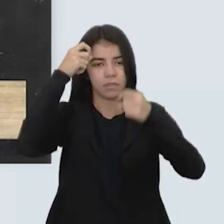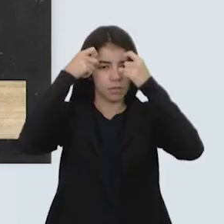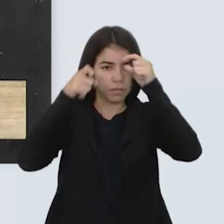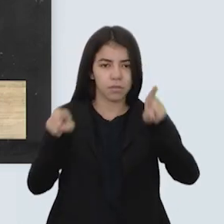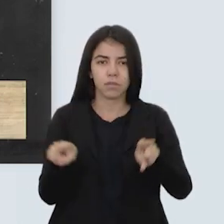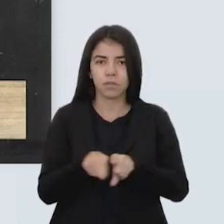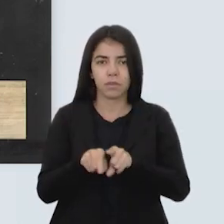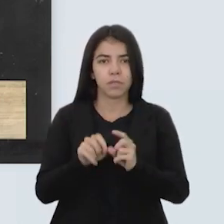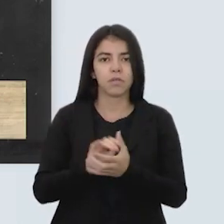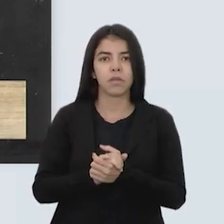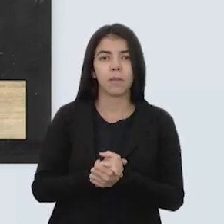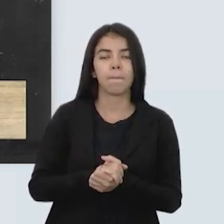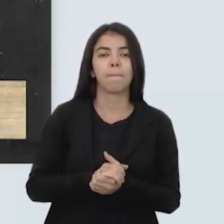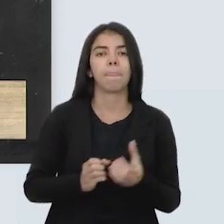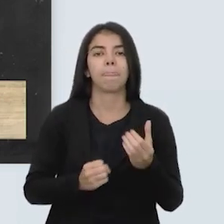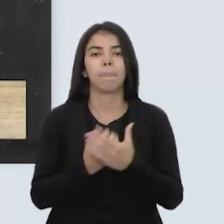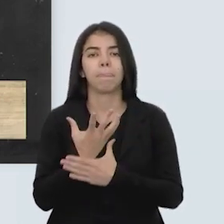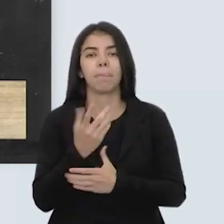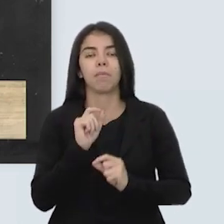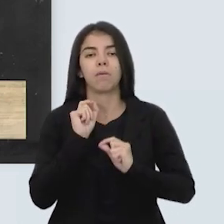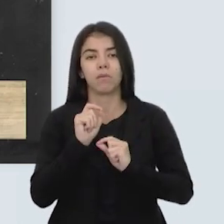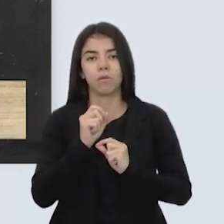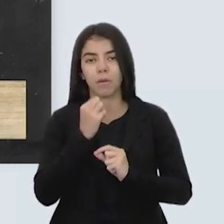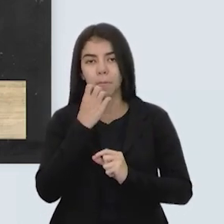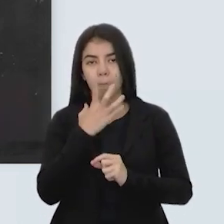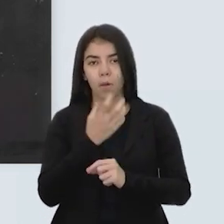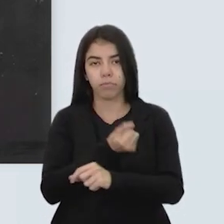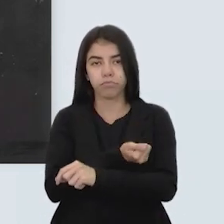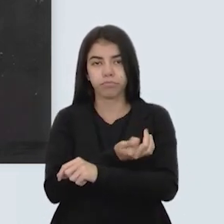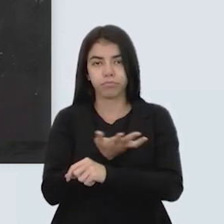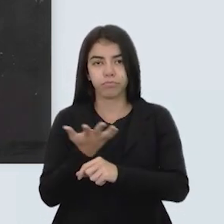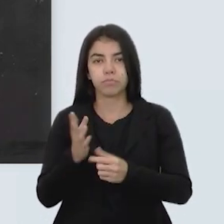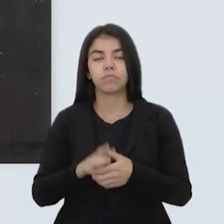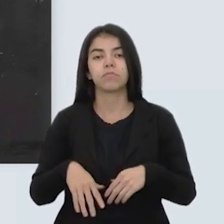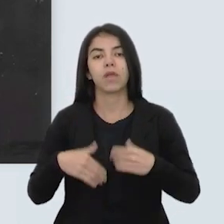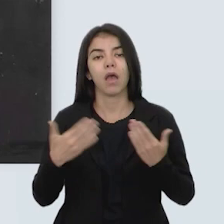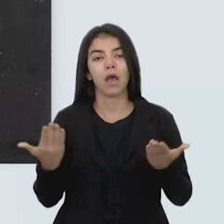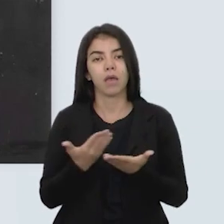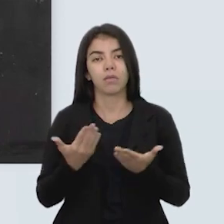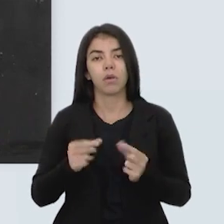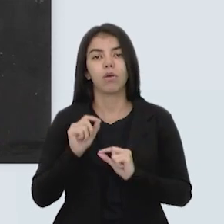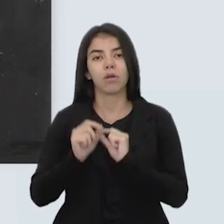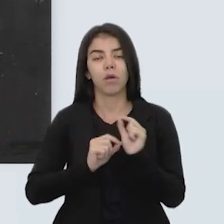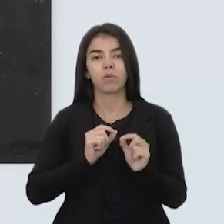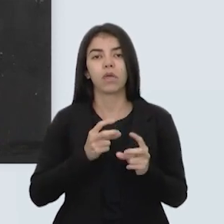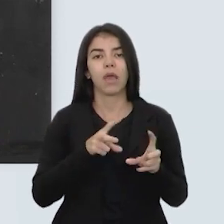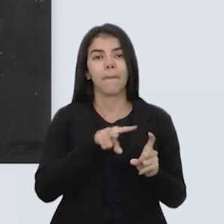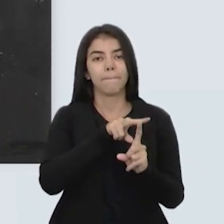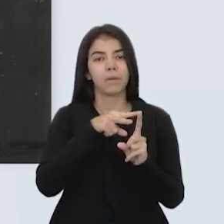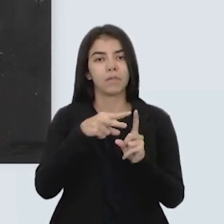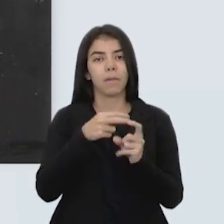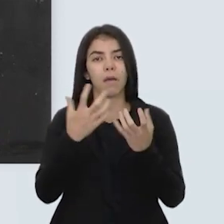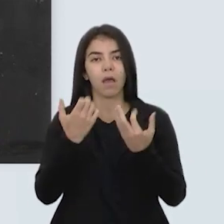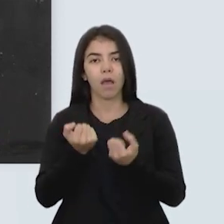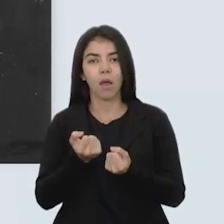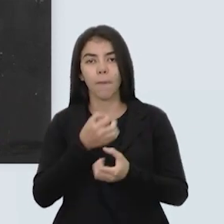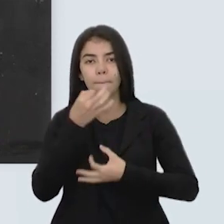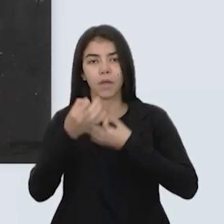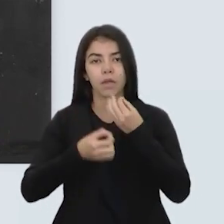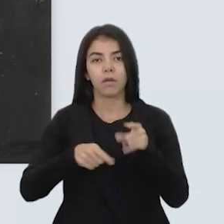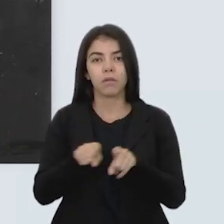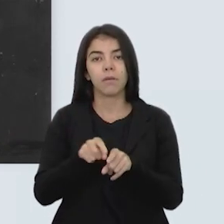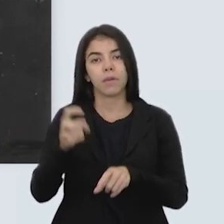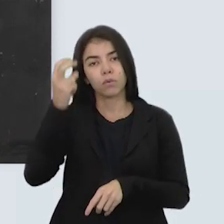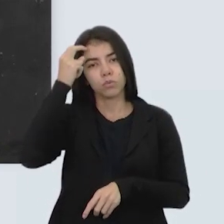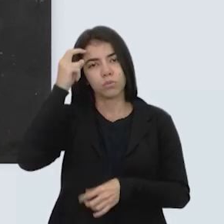eram semeadas para produzir bons frutos. Atualmente, uma das visões aceitas é a de que a cultura